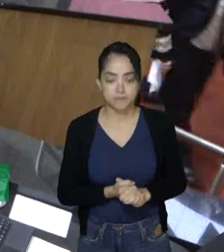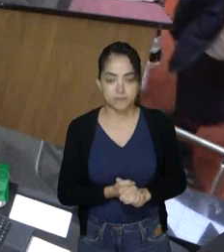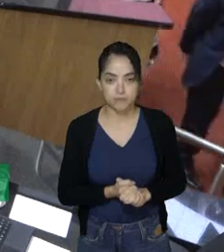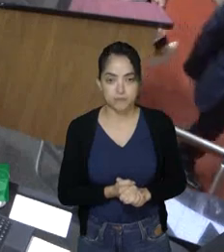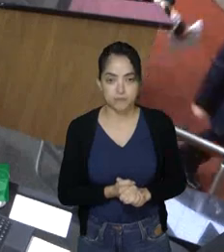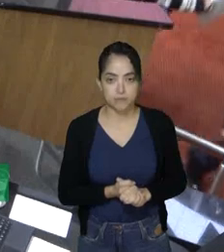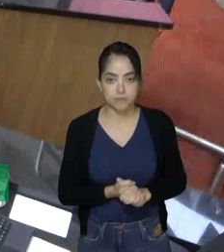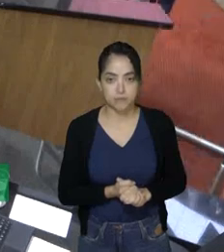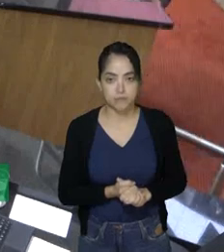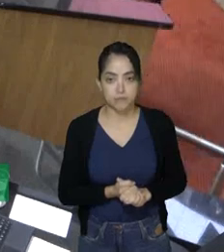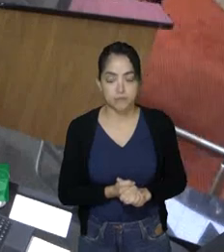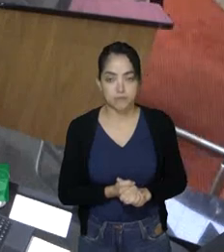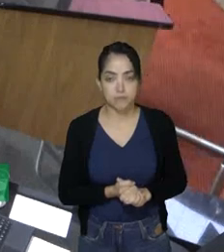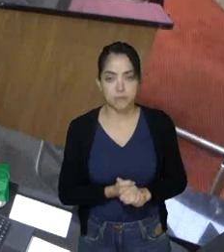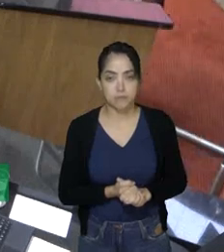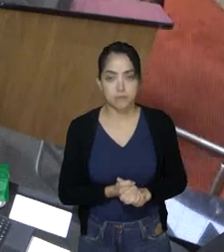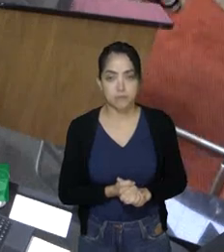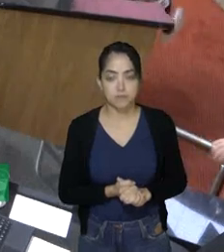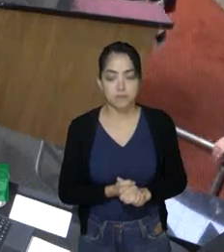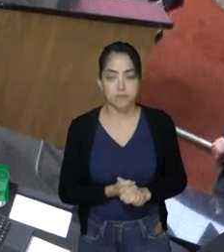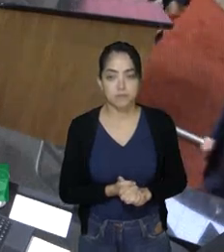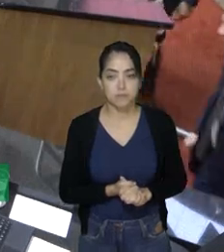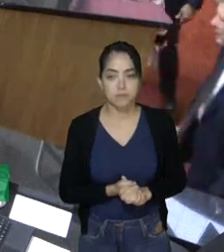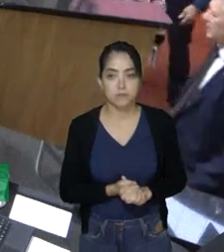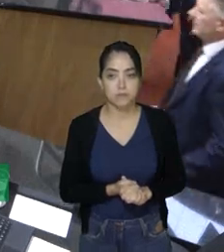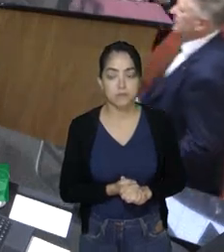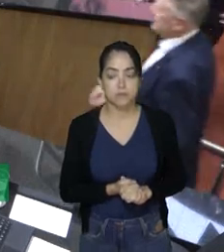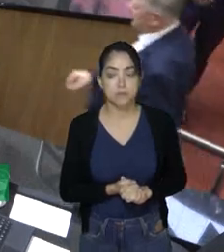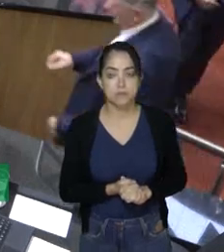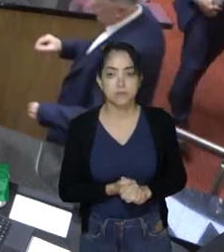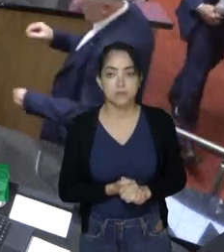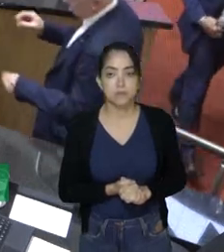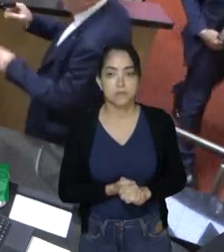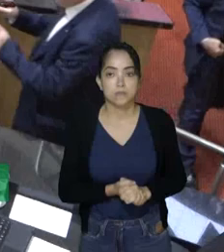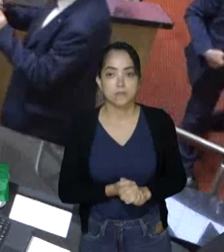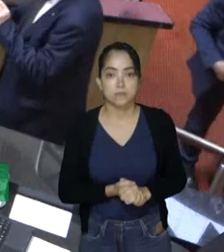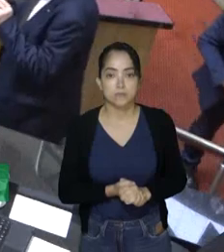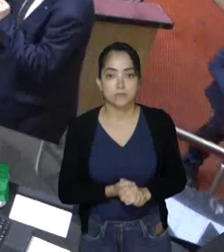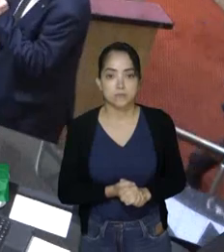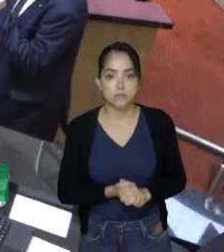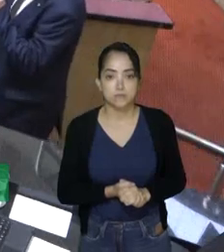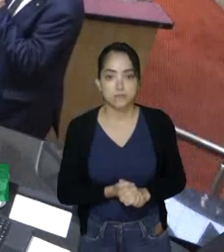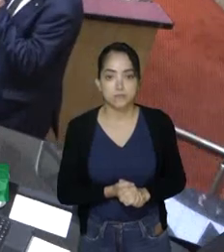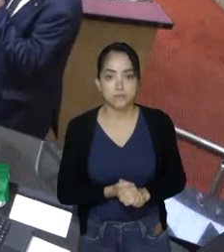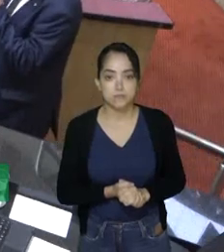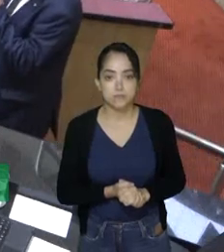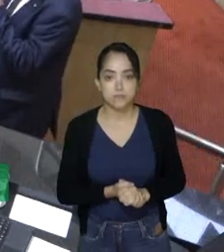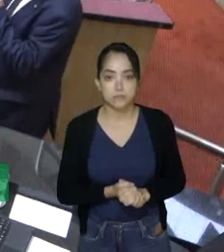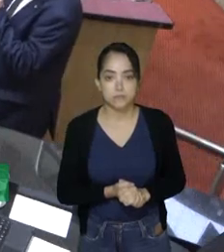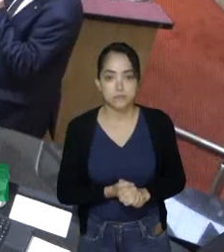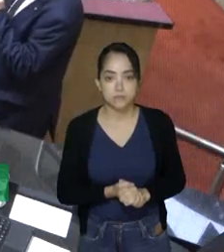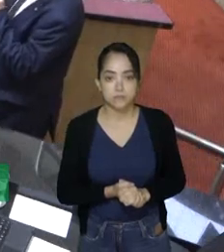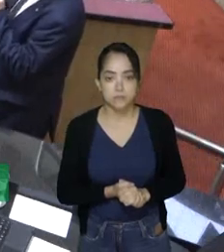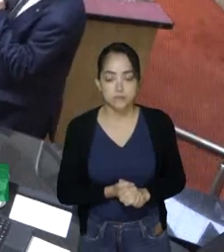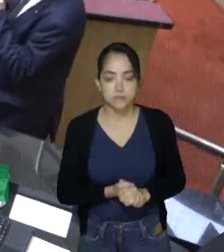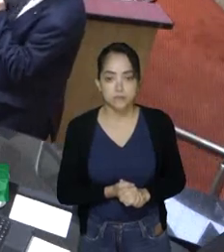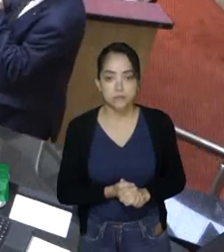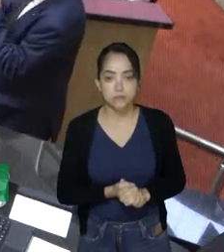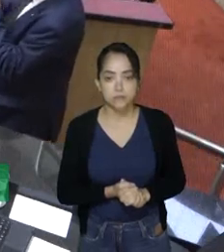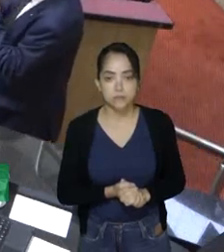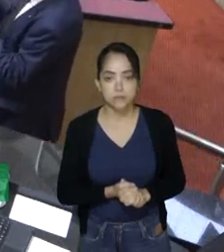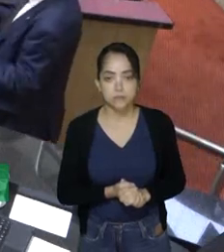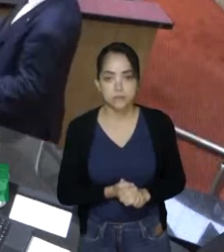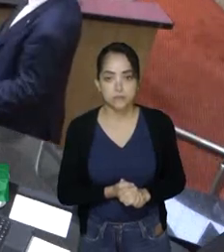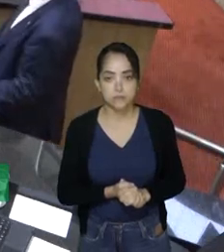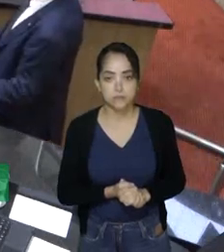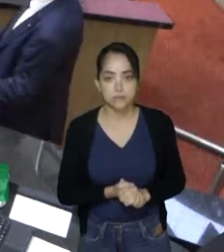Depois deputado Kennedy, depois deputado Ricardo Alves, depois deputado Marlene, e aí